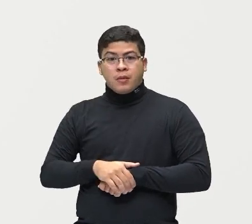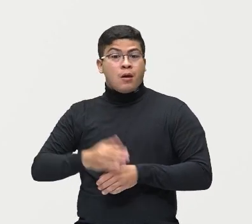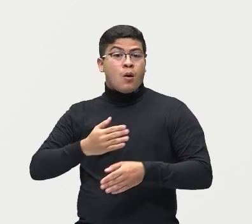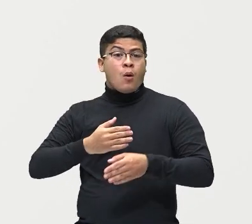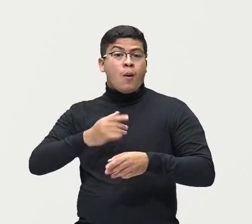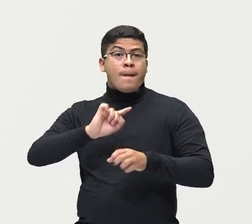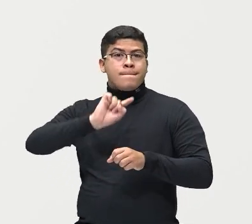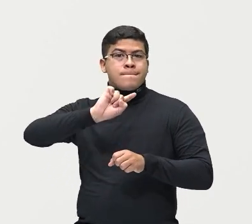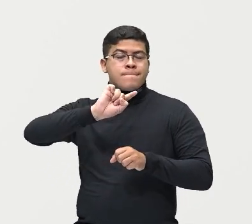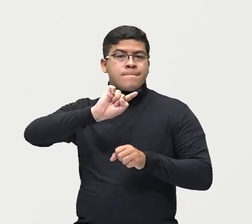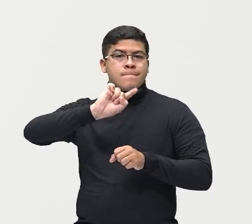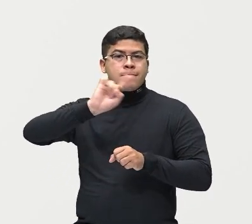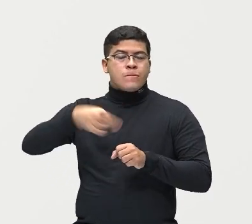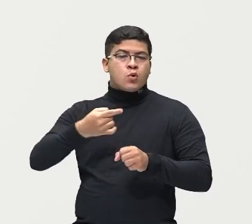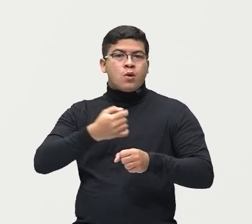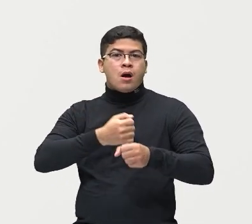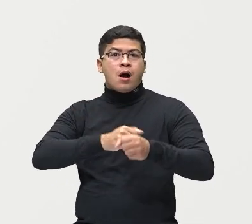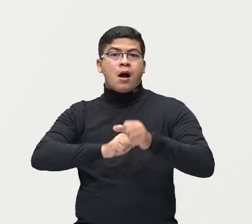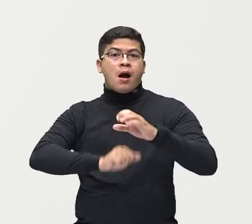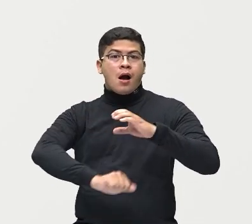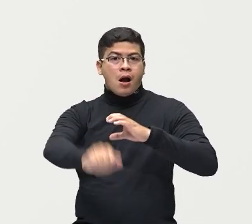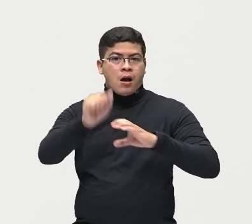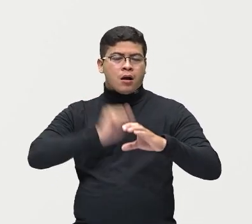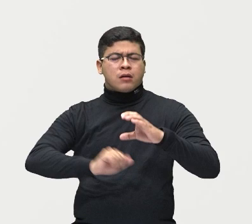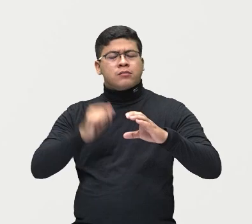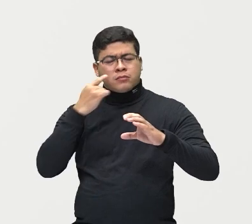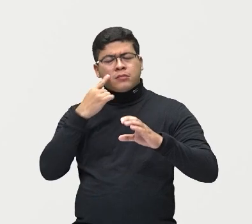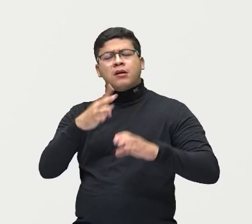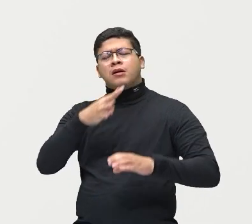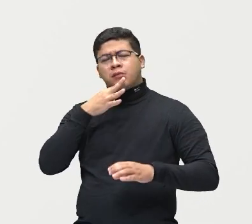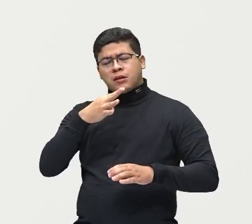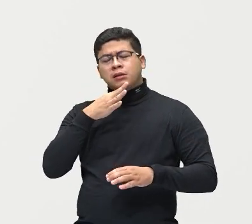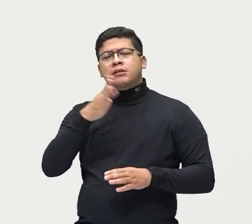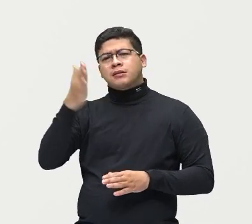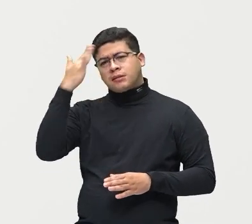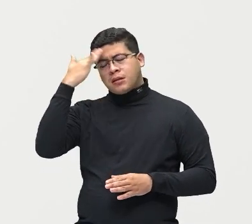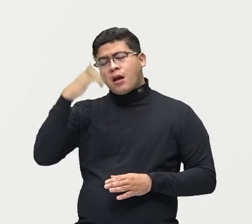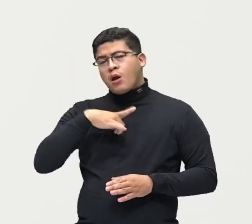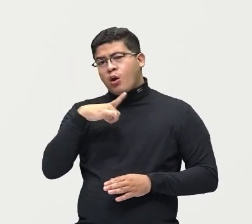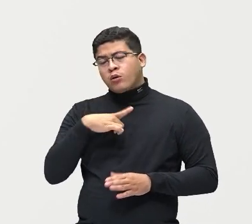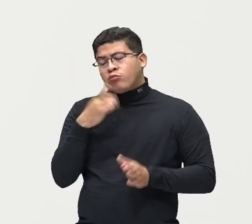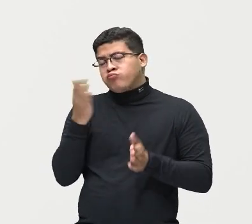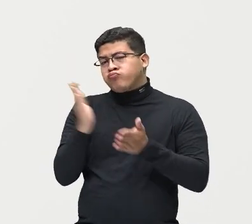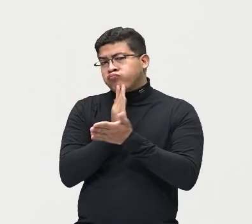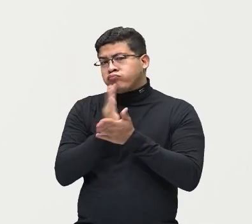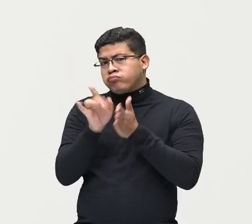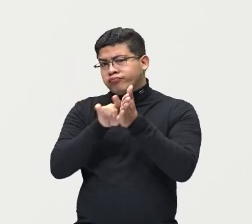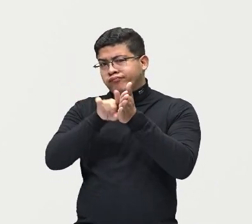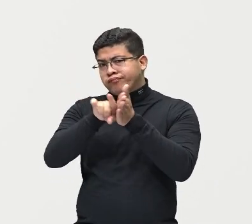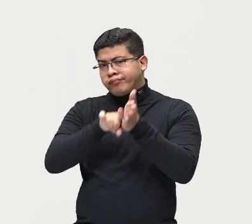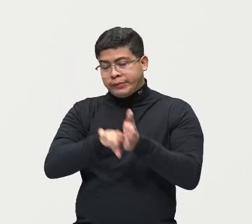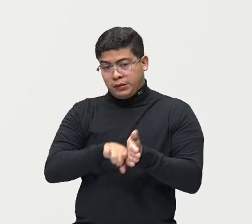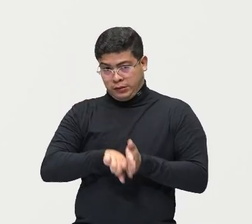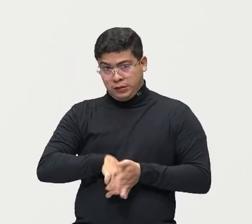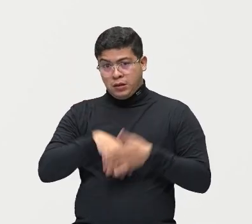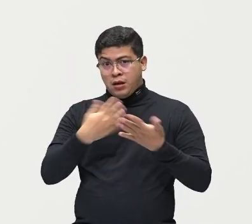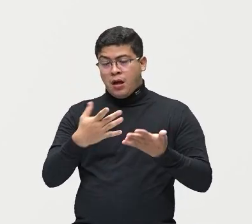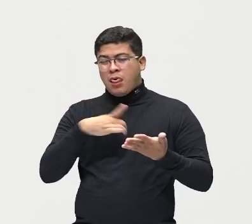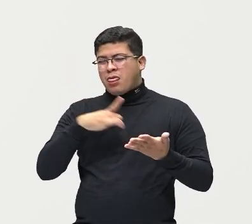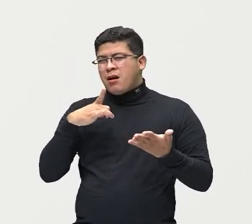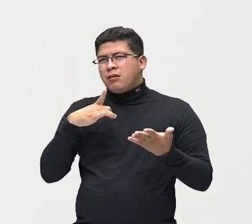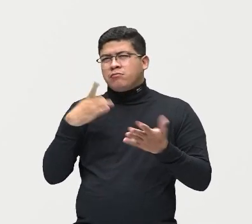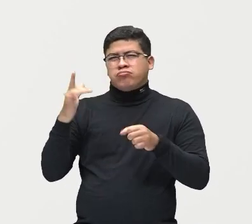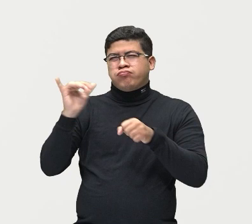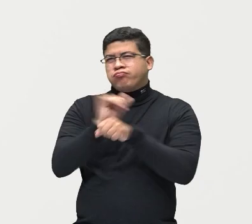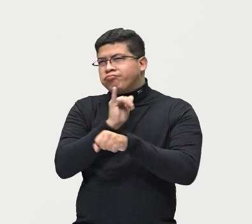Cristo. Então, antes da vacina, existiam ali alguns pesquisadores que buscavam mecanismos